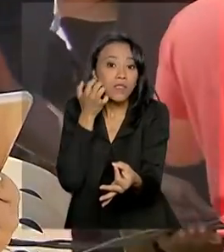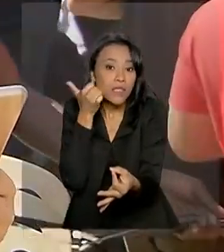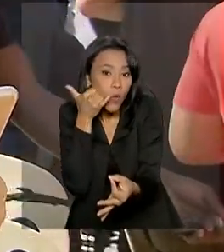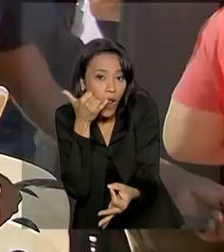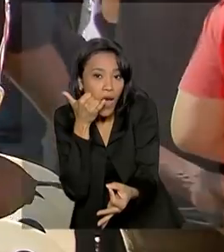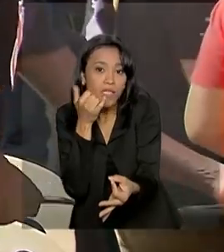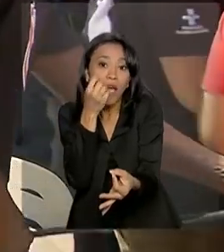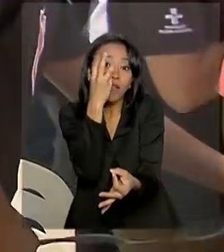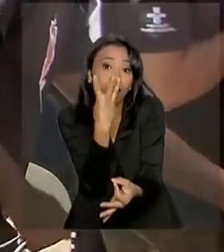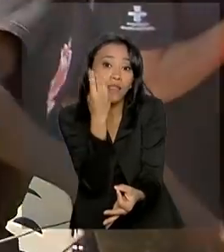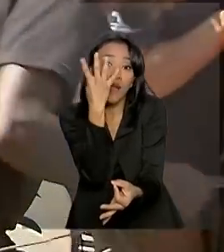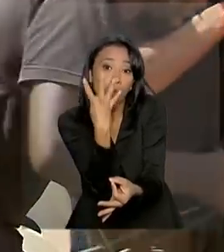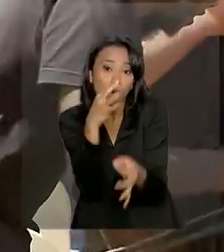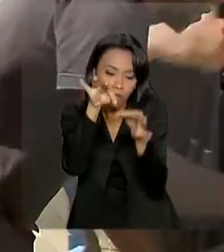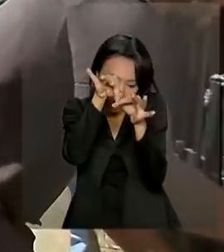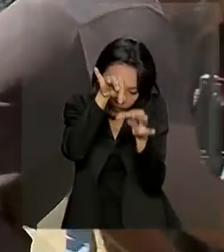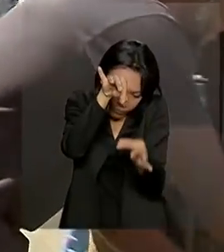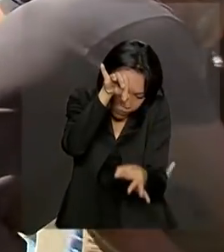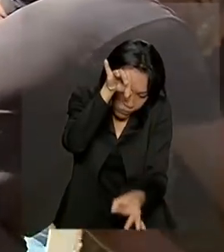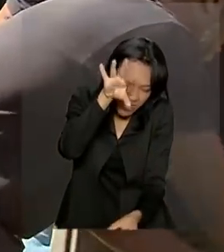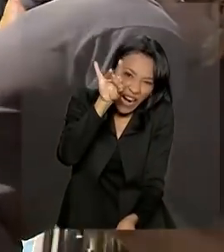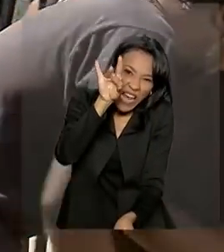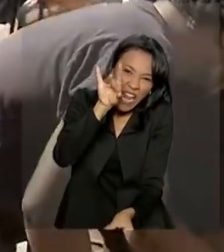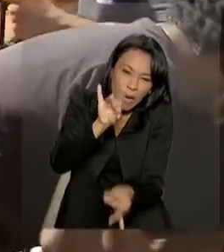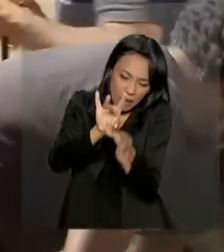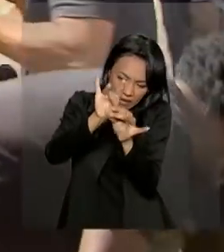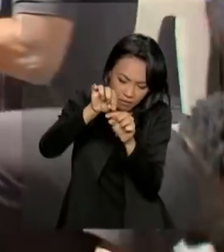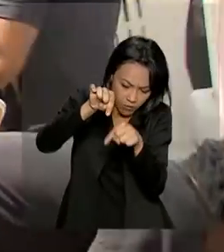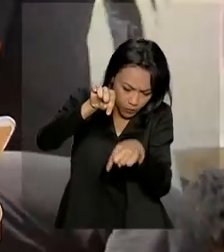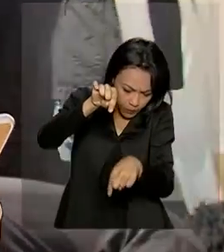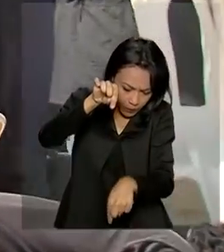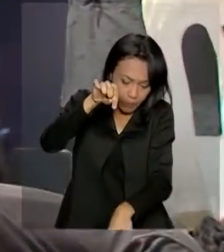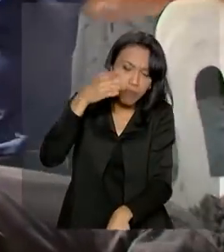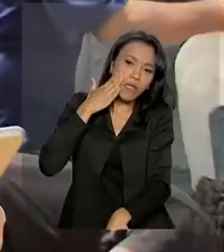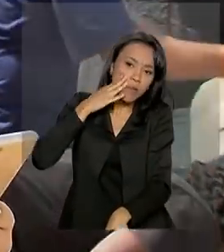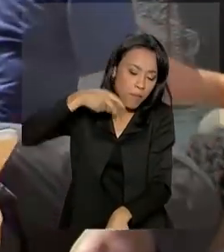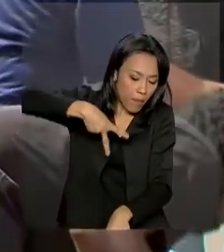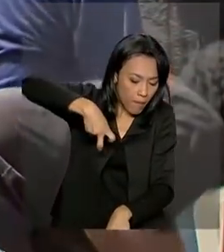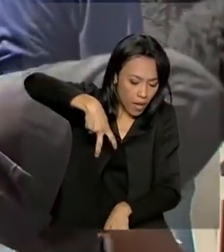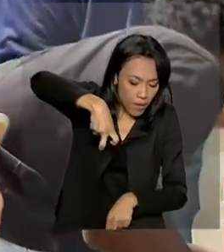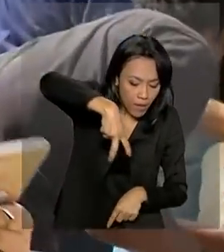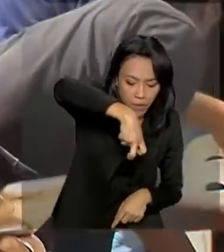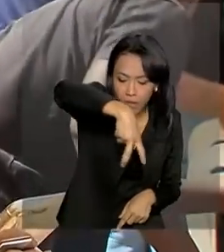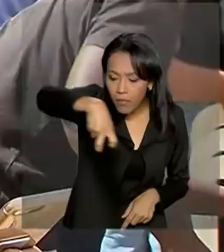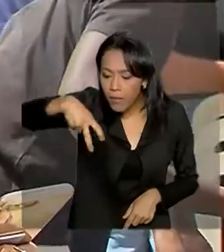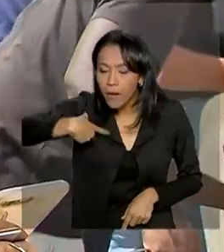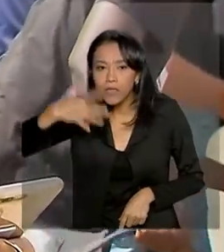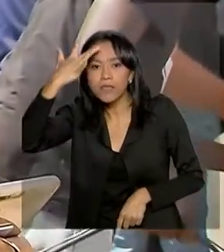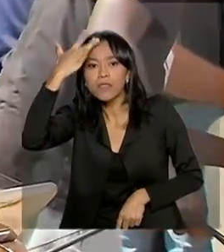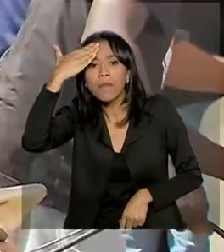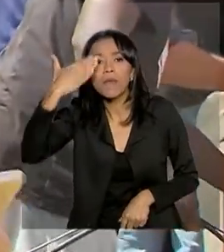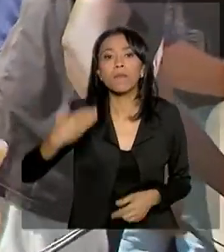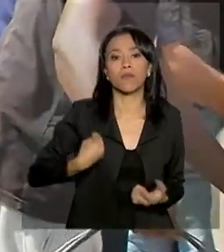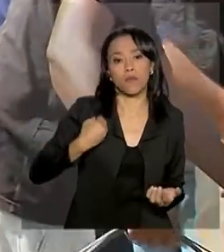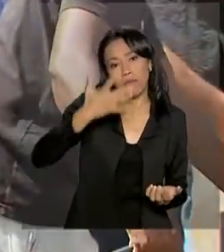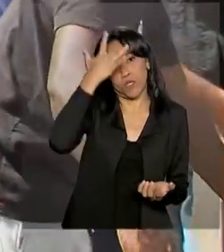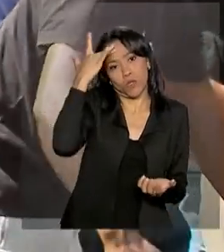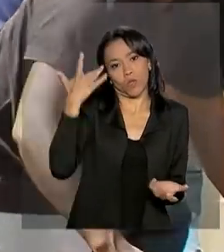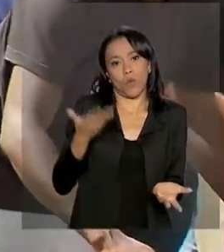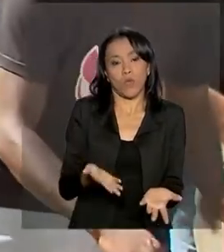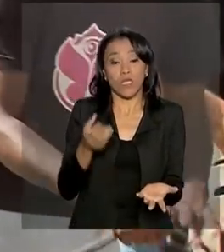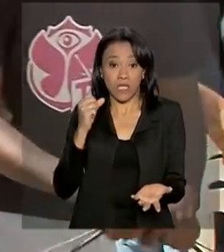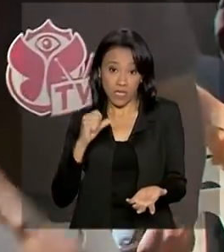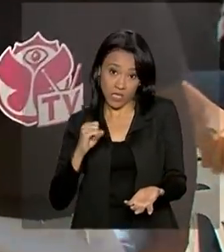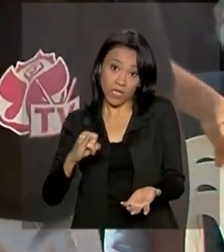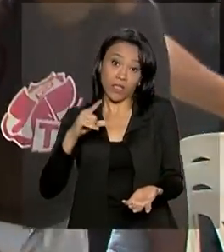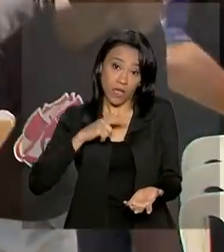3, 4 metros abaixo da lama. Esses equipamentos devem ser usados para localizar pessoas, já que o que se imagina é que onde há um celular,